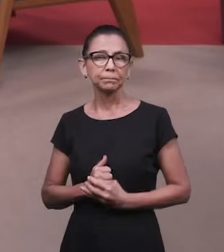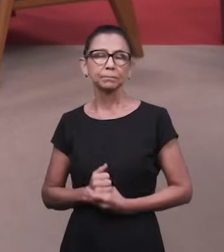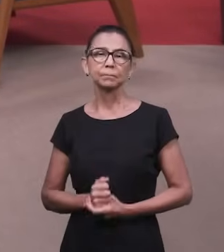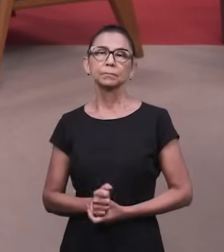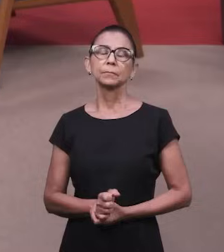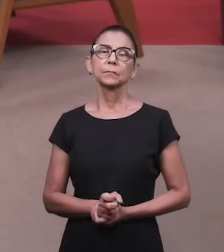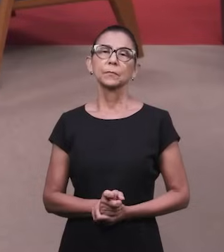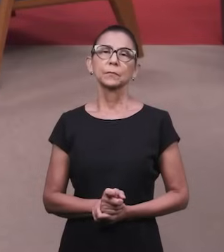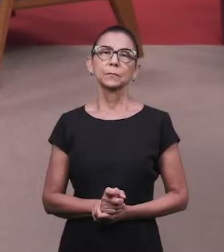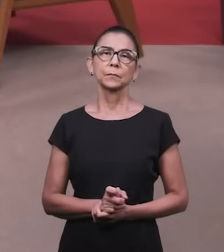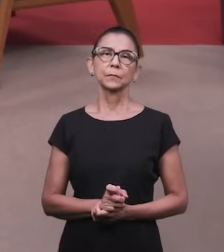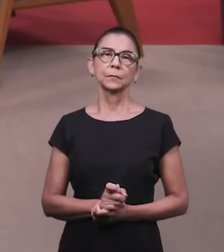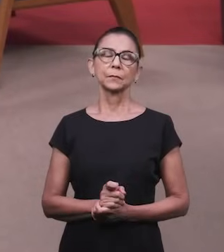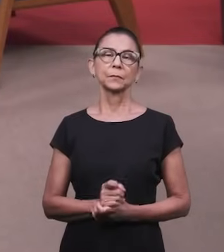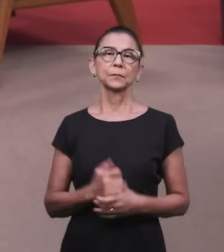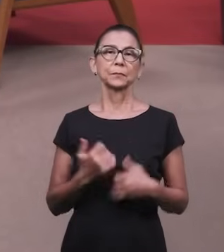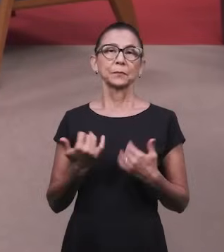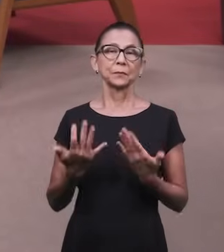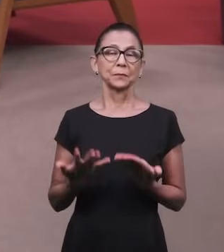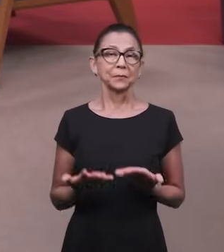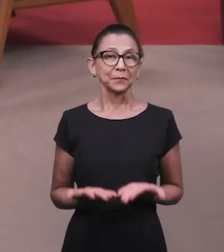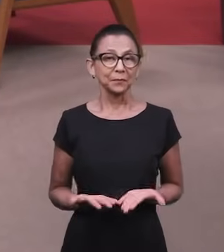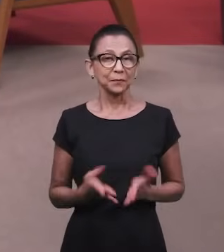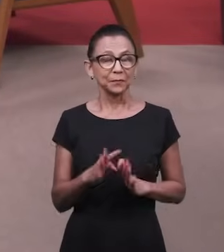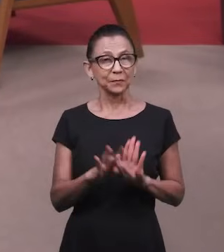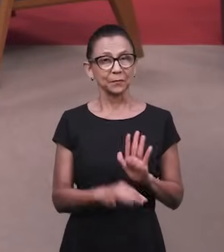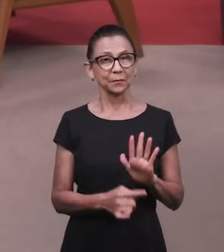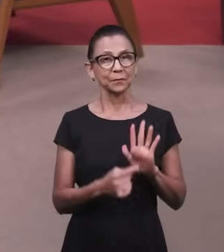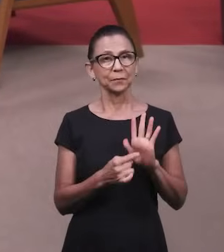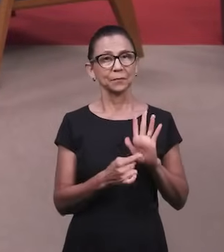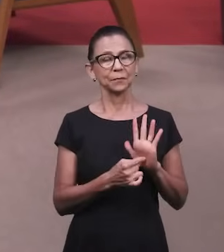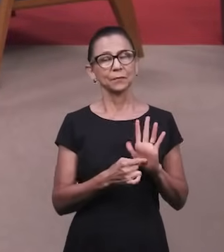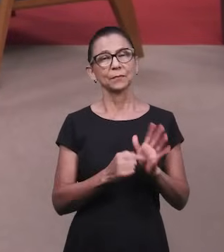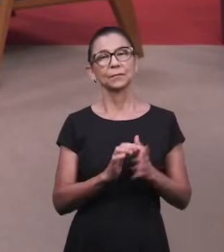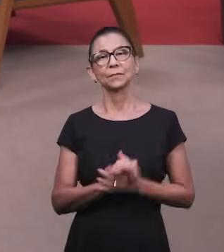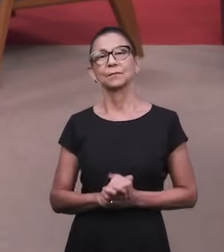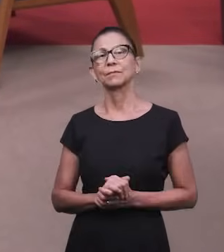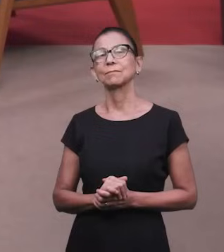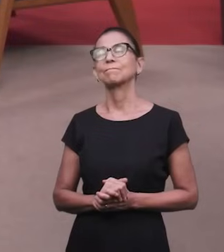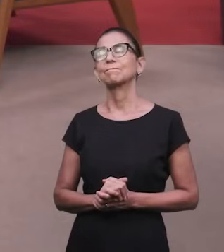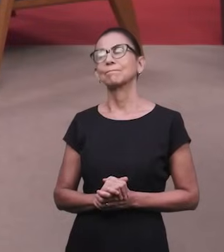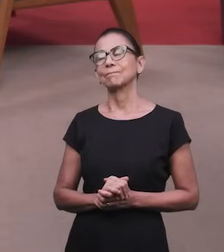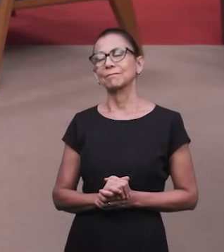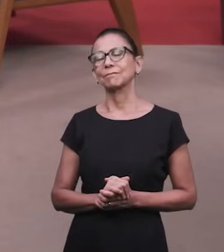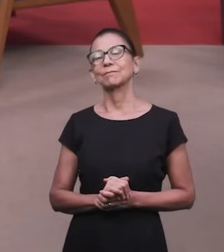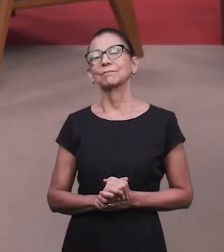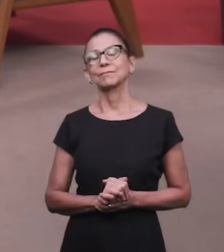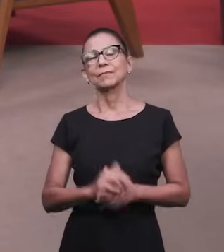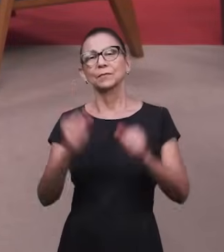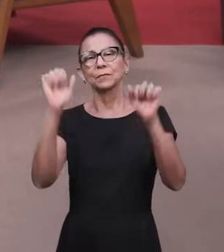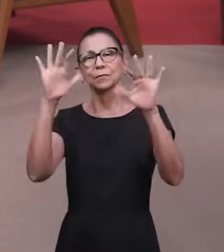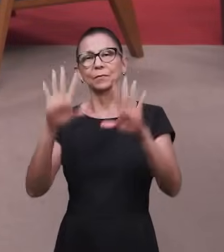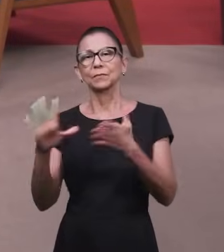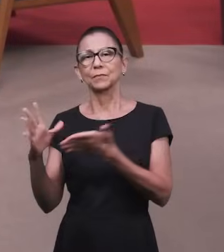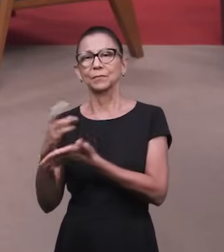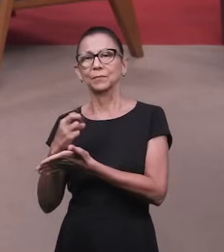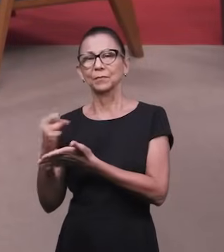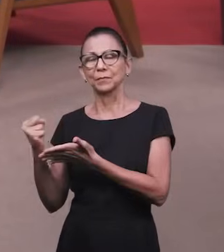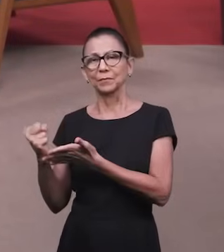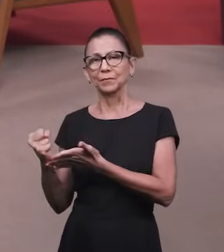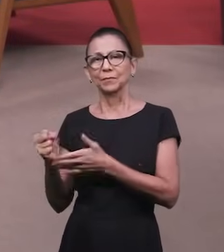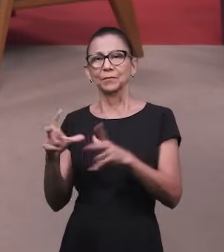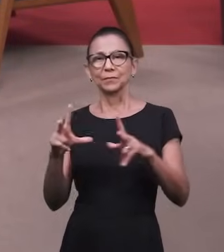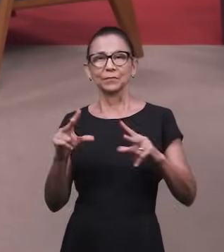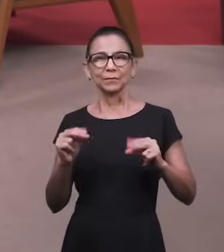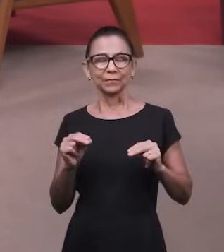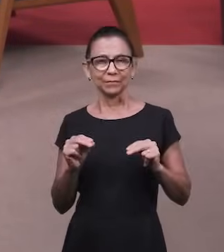Então, esta bênção, como diz o texto ali, é a grande herança que um pode receber. Glórias ao Louvado